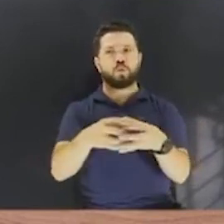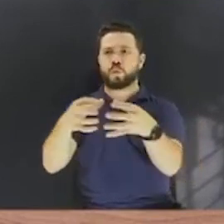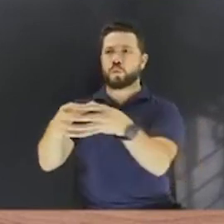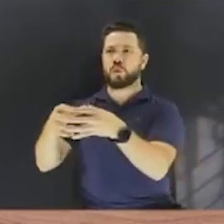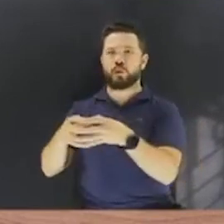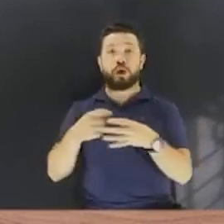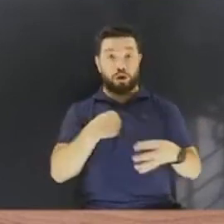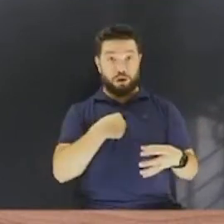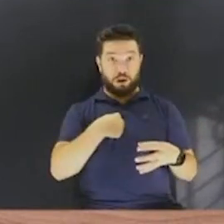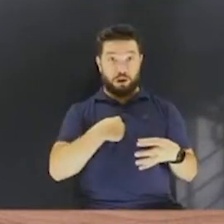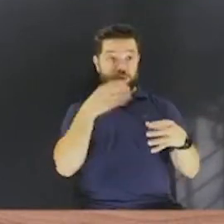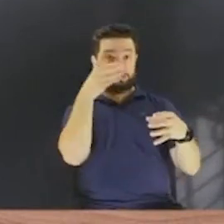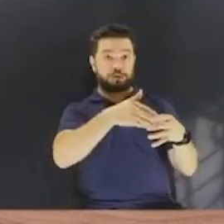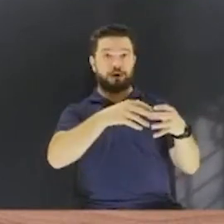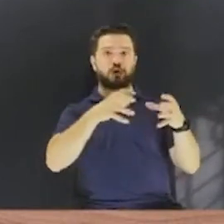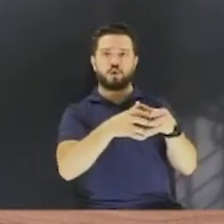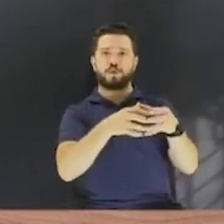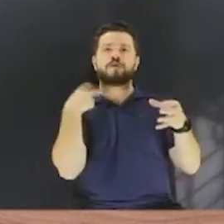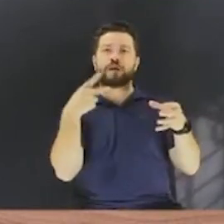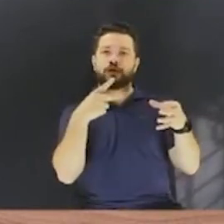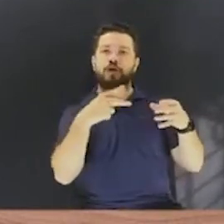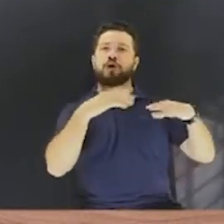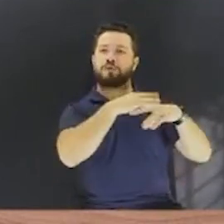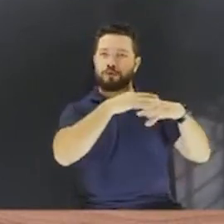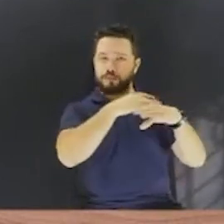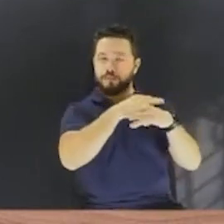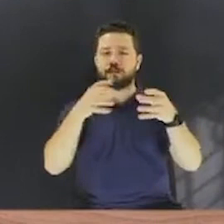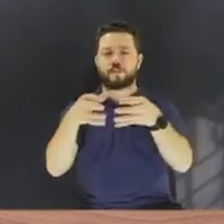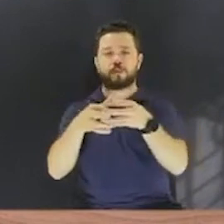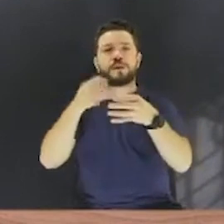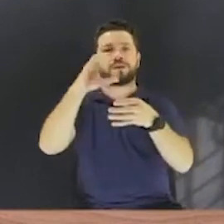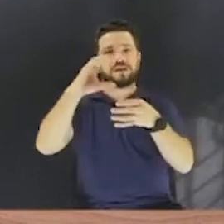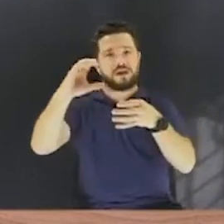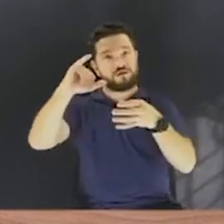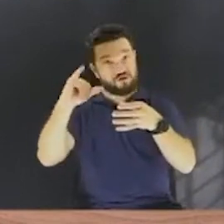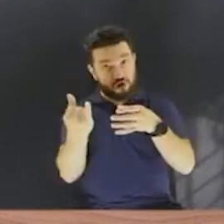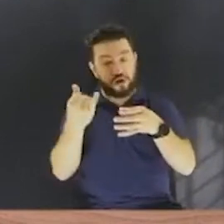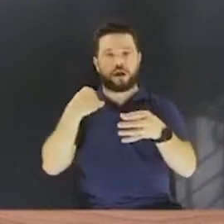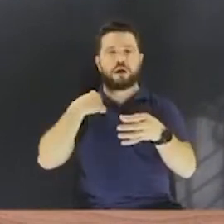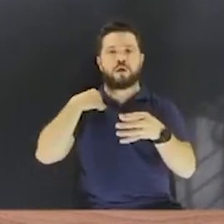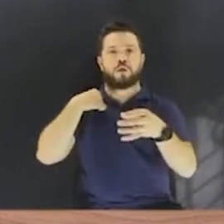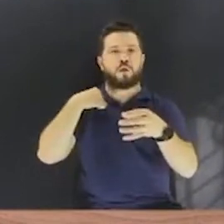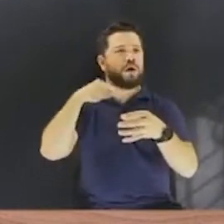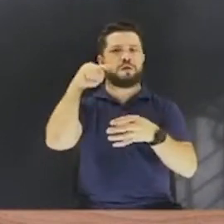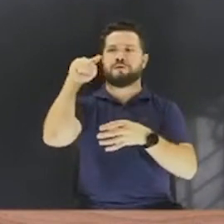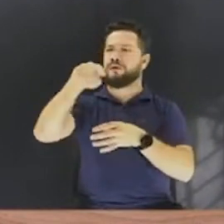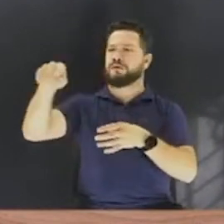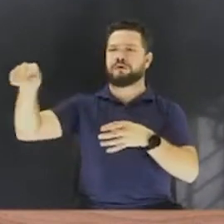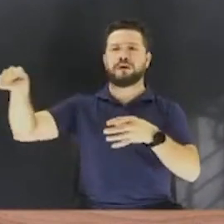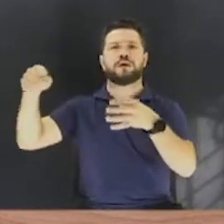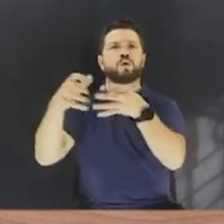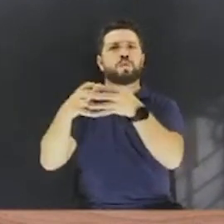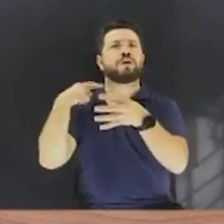Urbanismo e obras públicas faço parte da ccj faço parte de dezenas de frentes parlamentares aqui